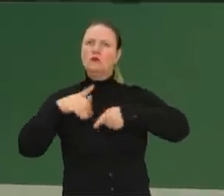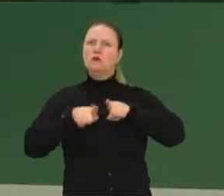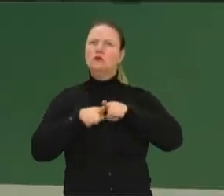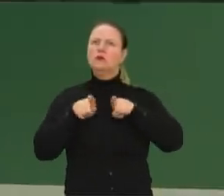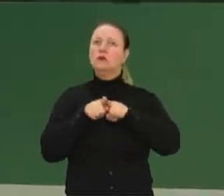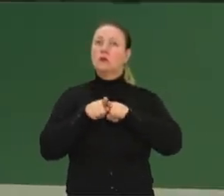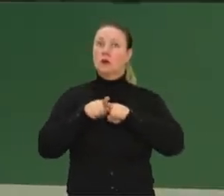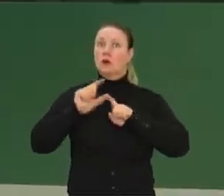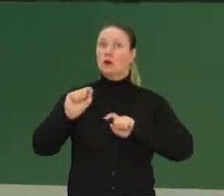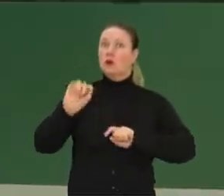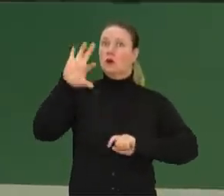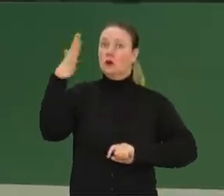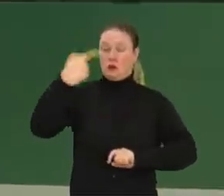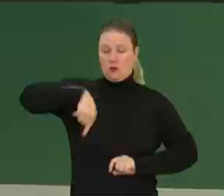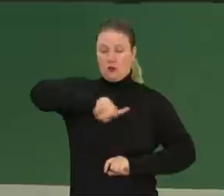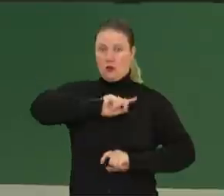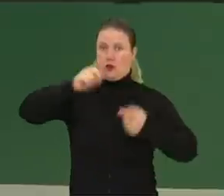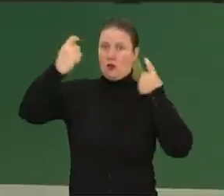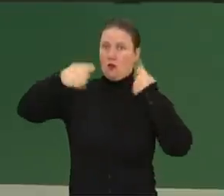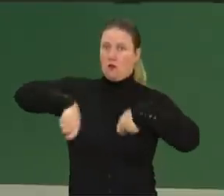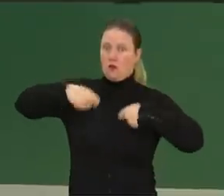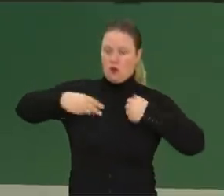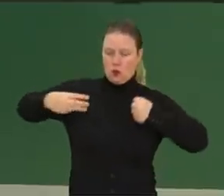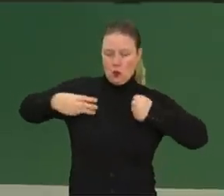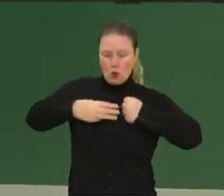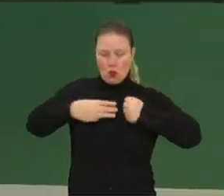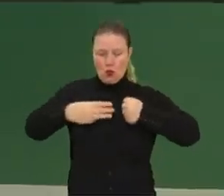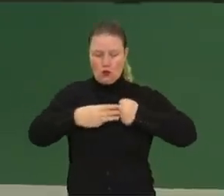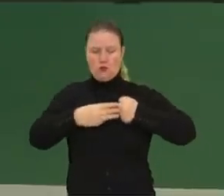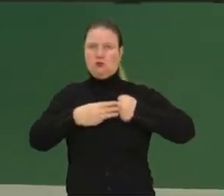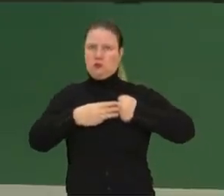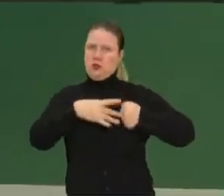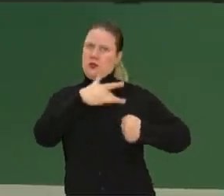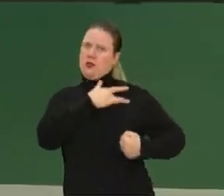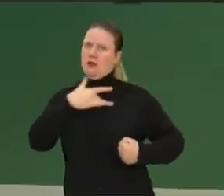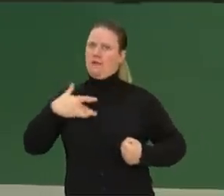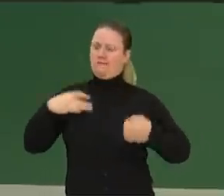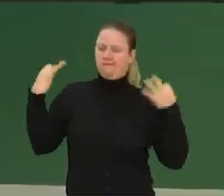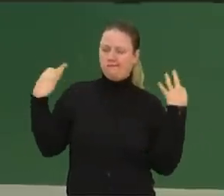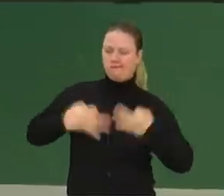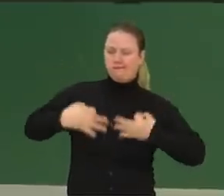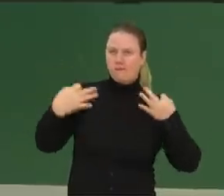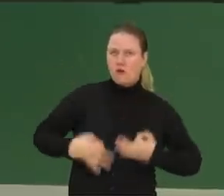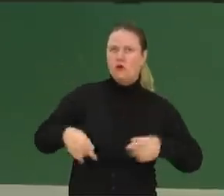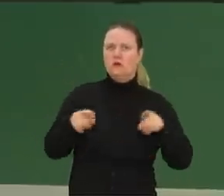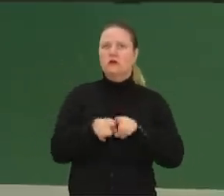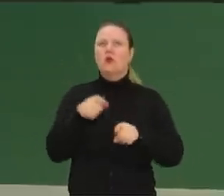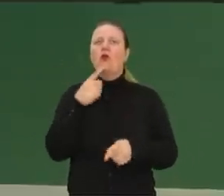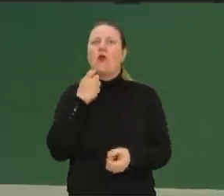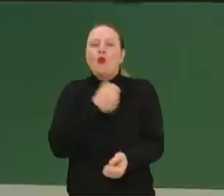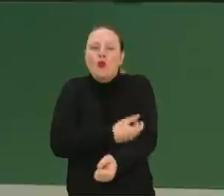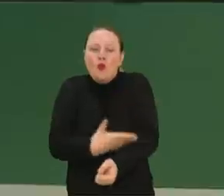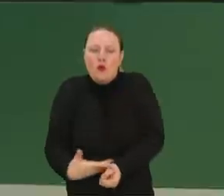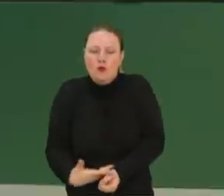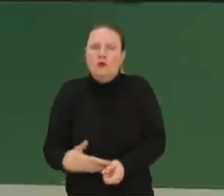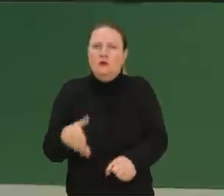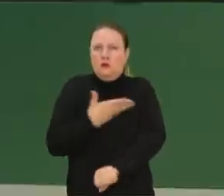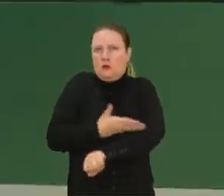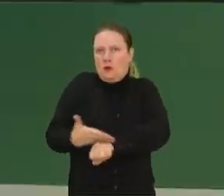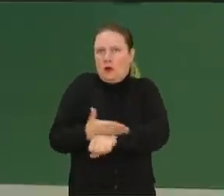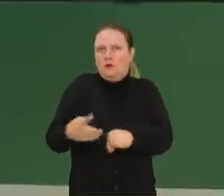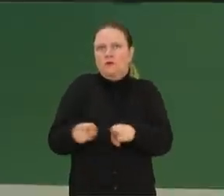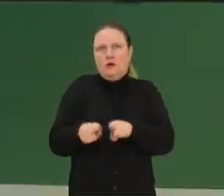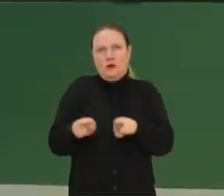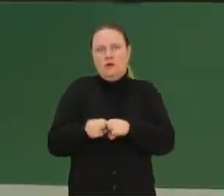aconteça, precisamos que as nossas células estejam saudáveis, que os glóbulos brancos estejam a todo vapor trabalhando. E